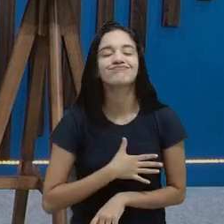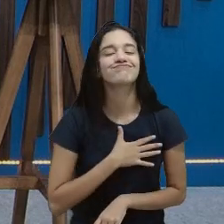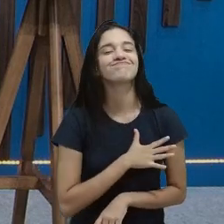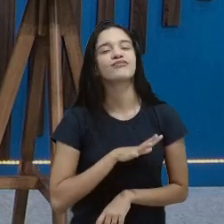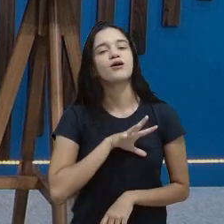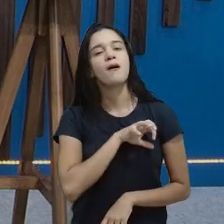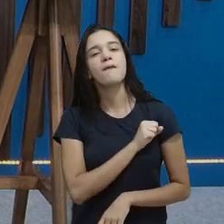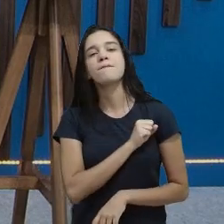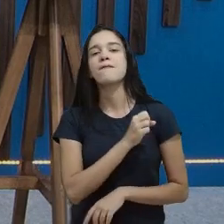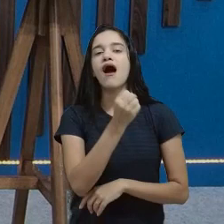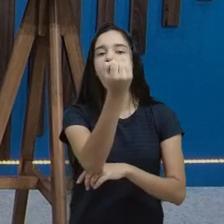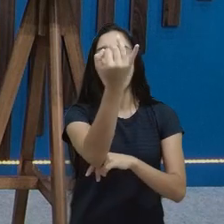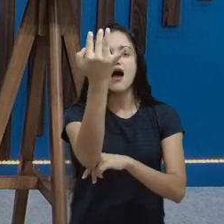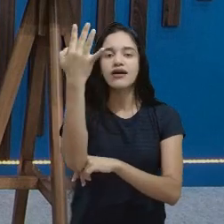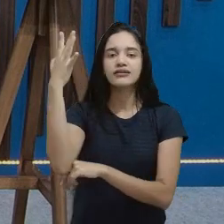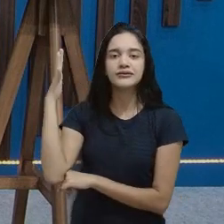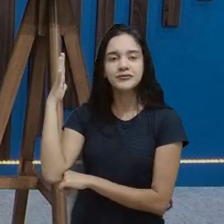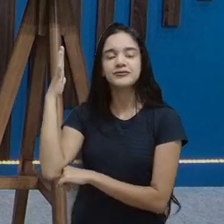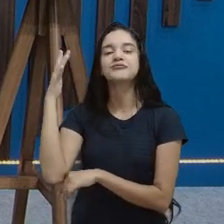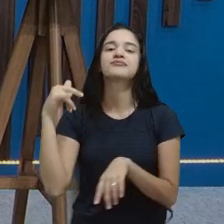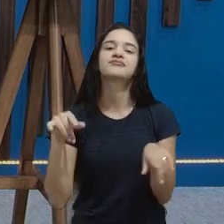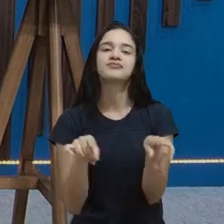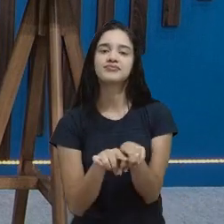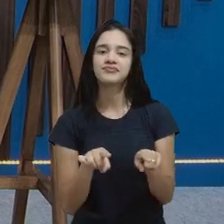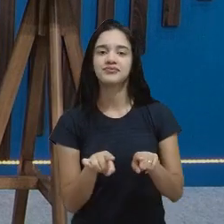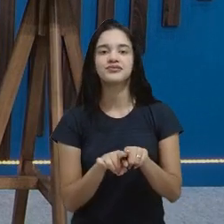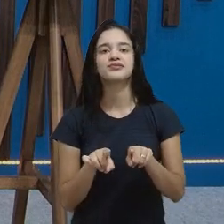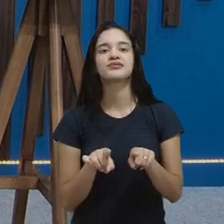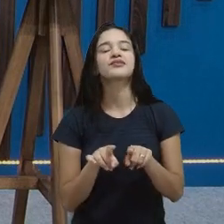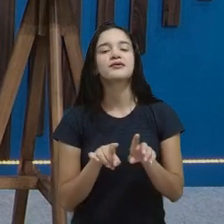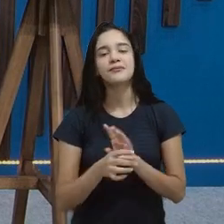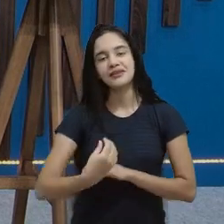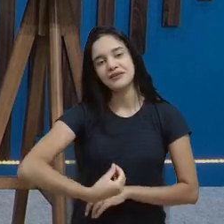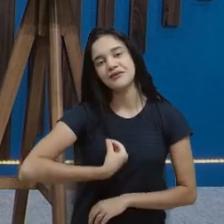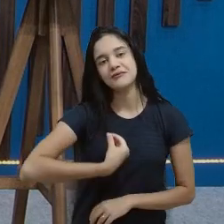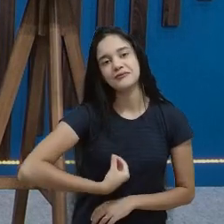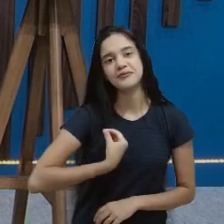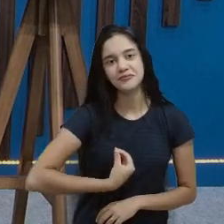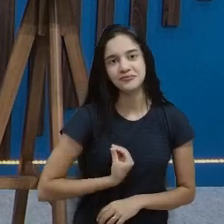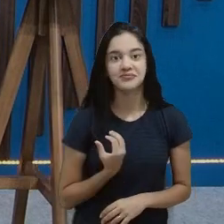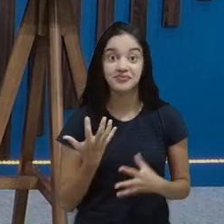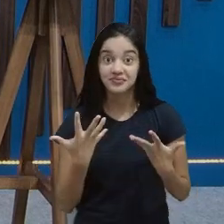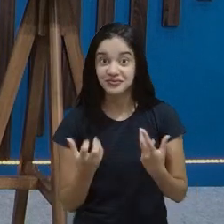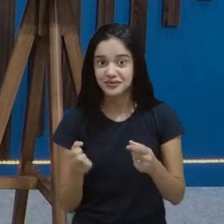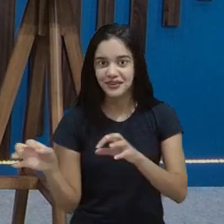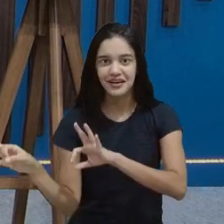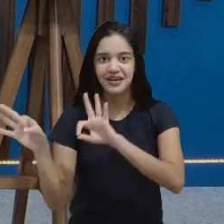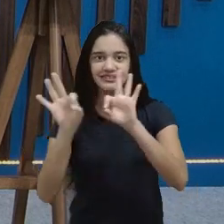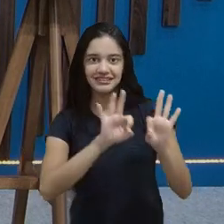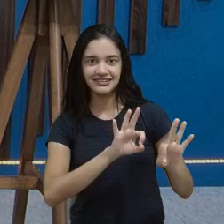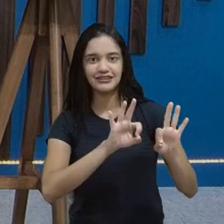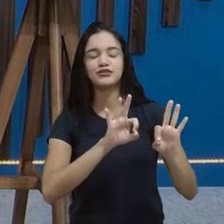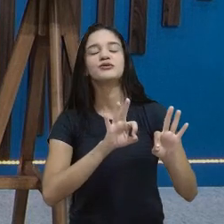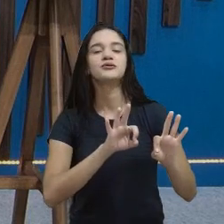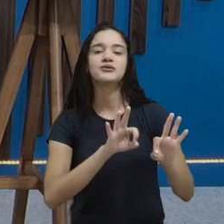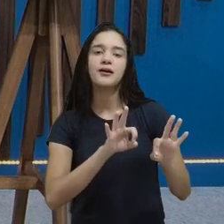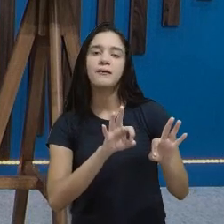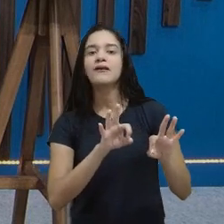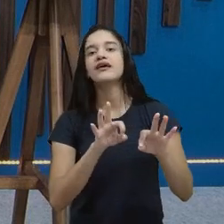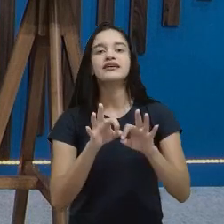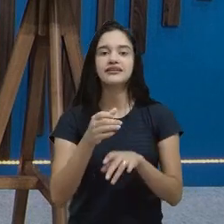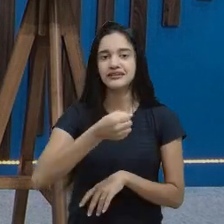Vamos, amante da natureza, amante da vida. Então vamos assistir a